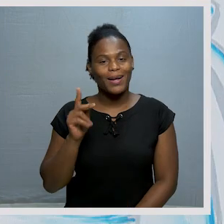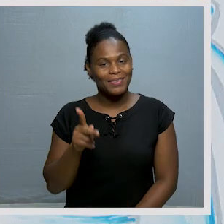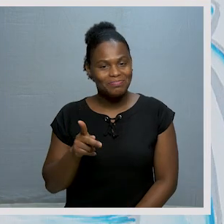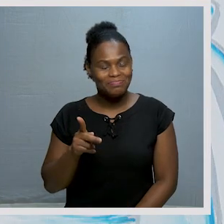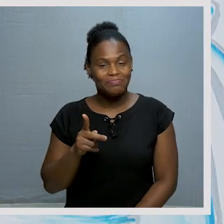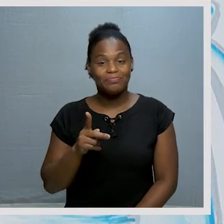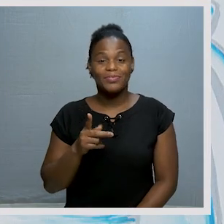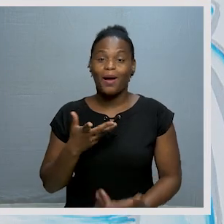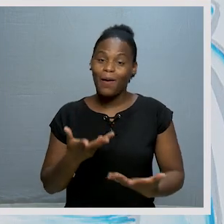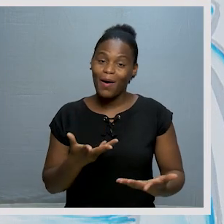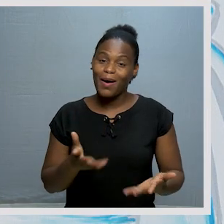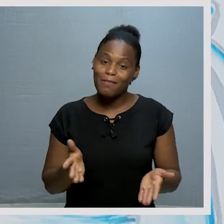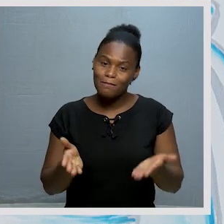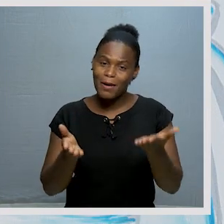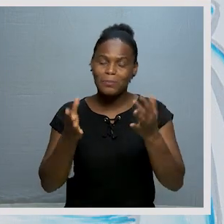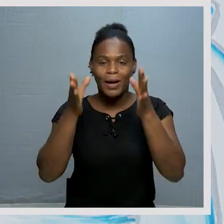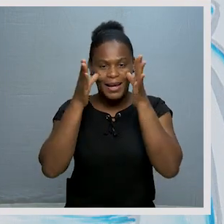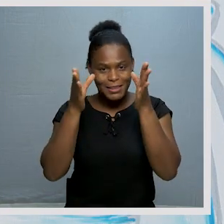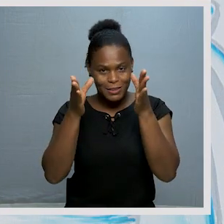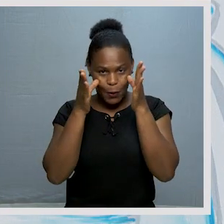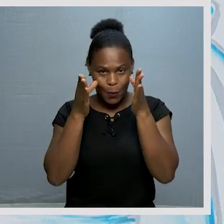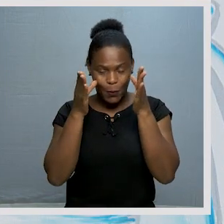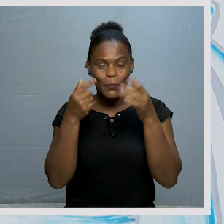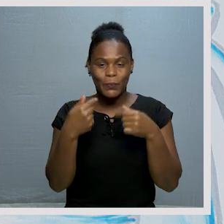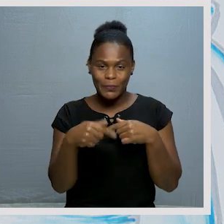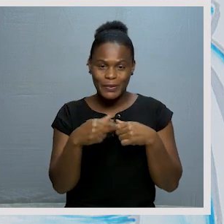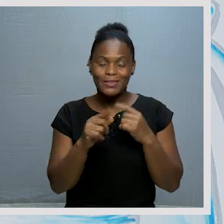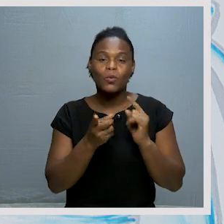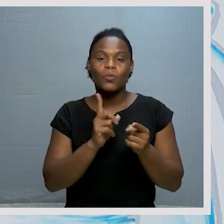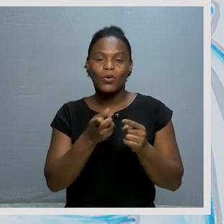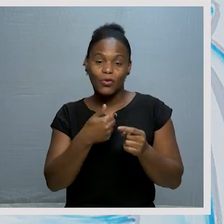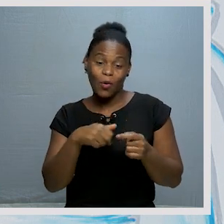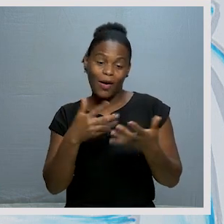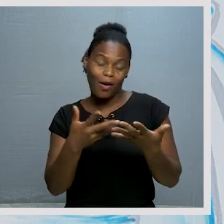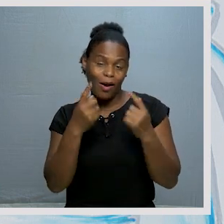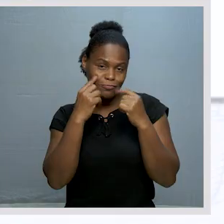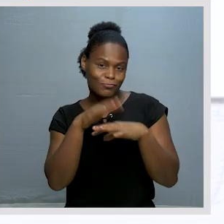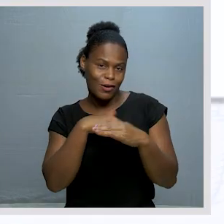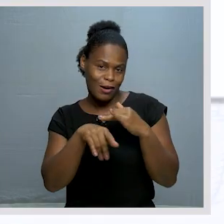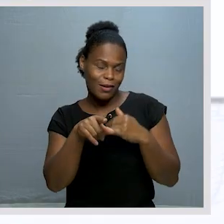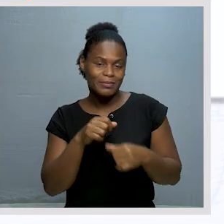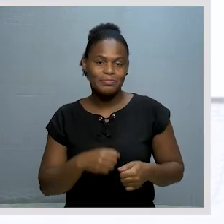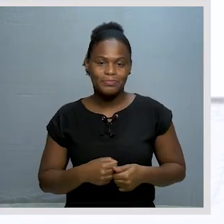Ok, então vamos prestar atenção no que vamos apresentar agora.